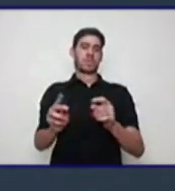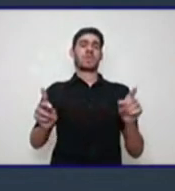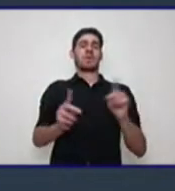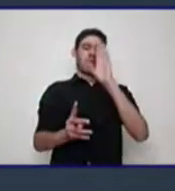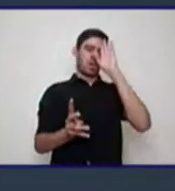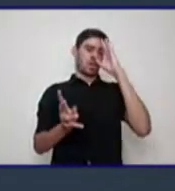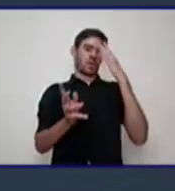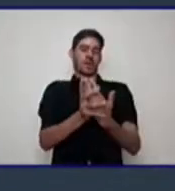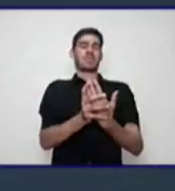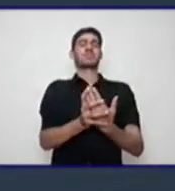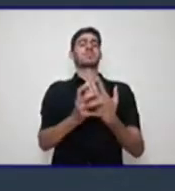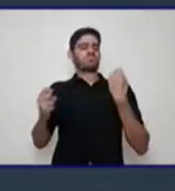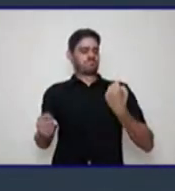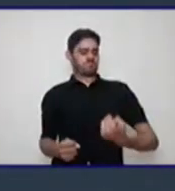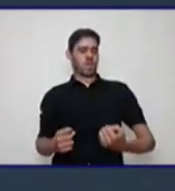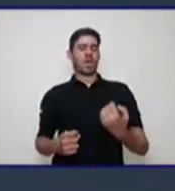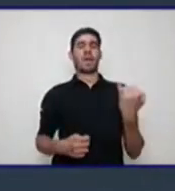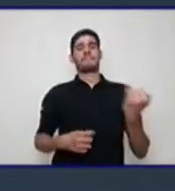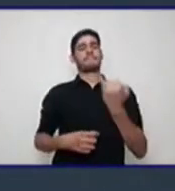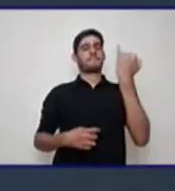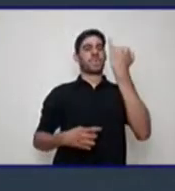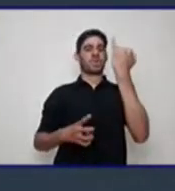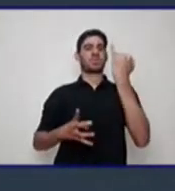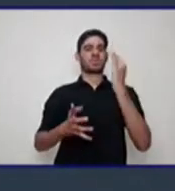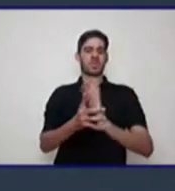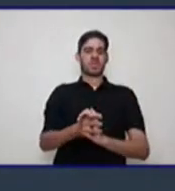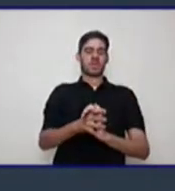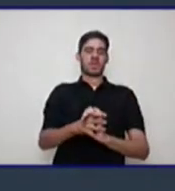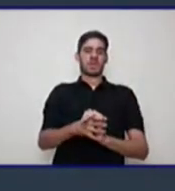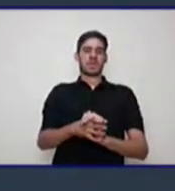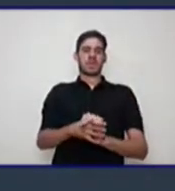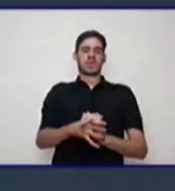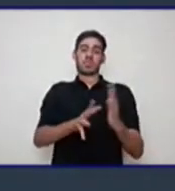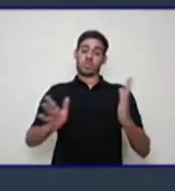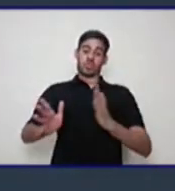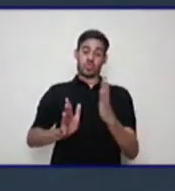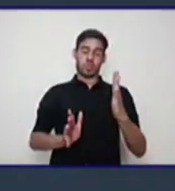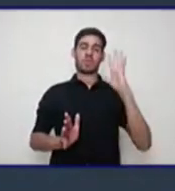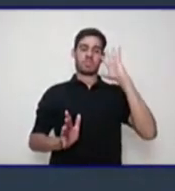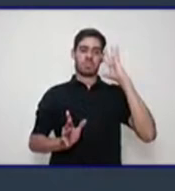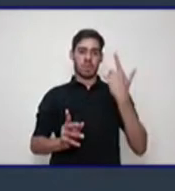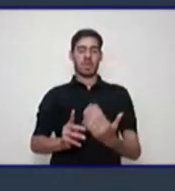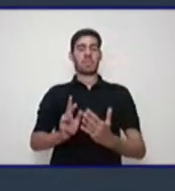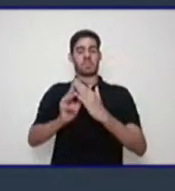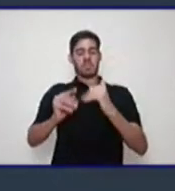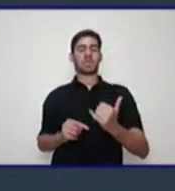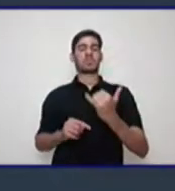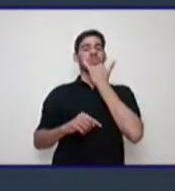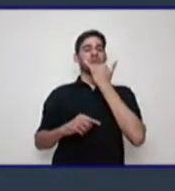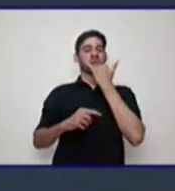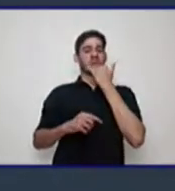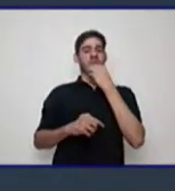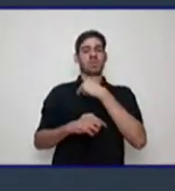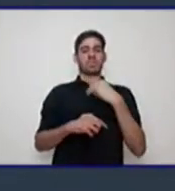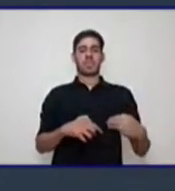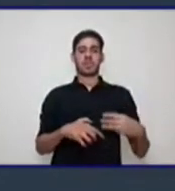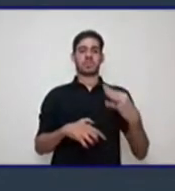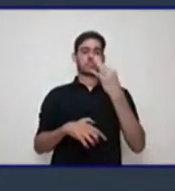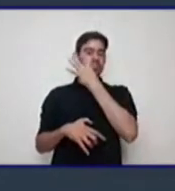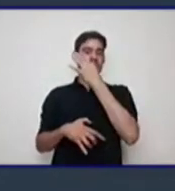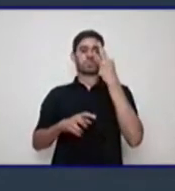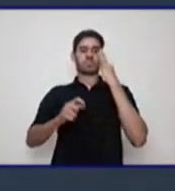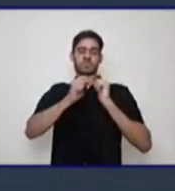um peso importante no rumo a ser tomado. Eu vou rogar todas as vênias ao ministro Tarcísio, que